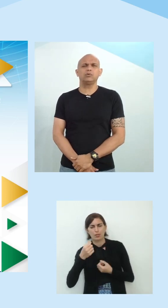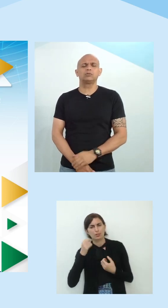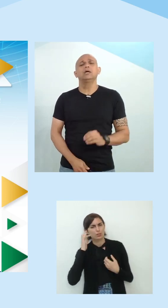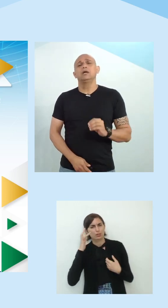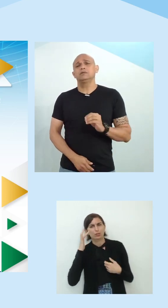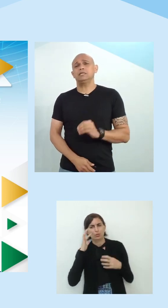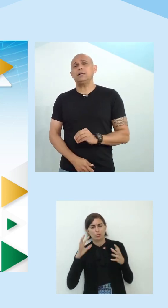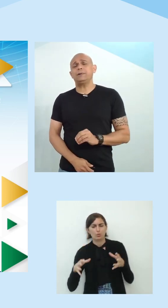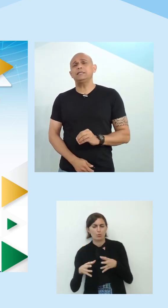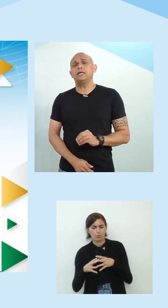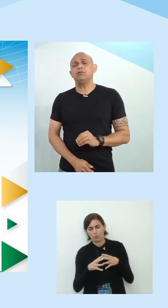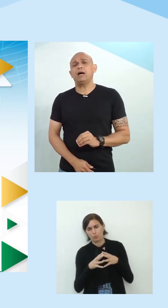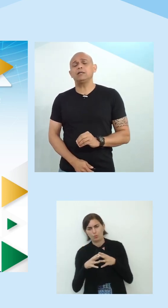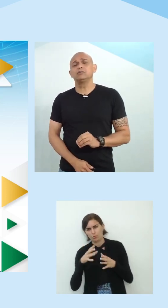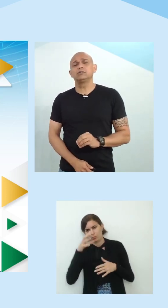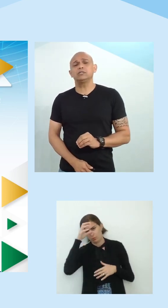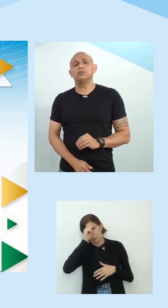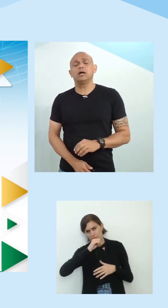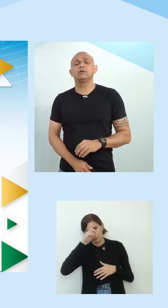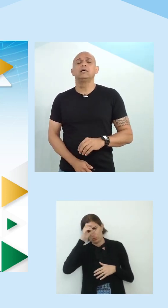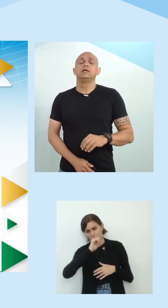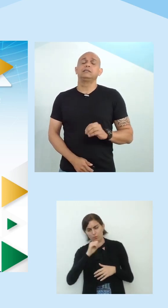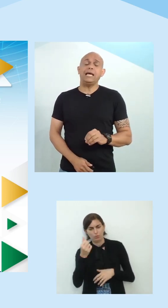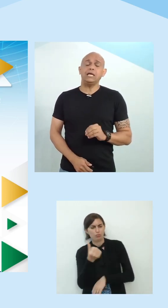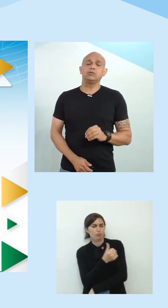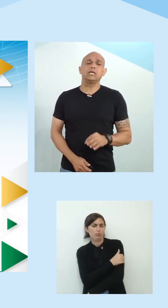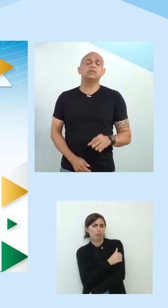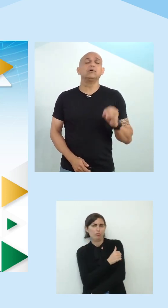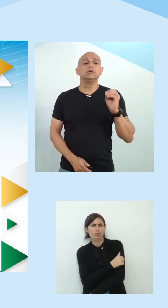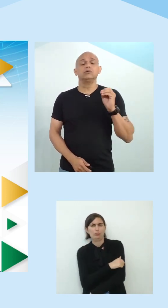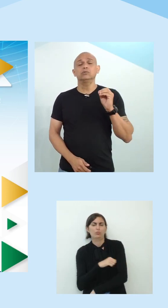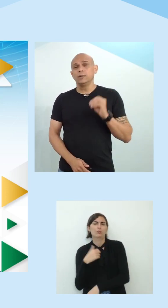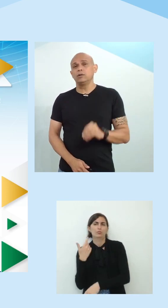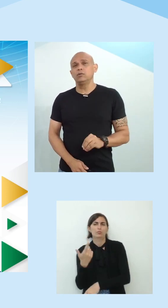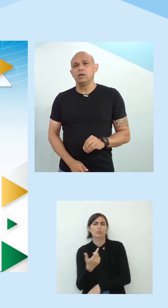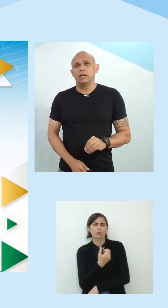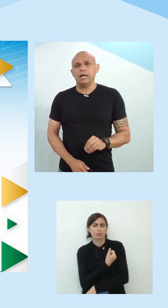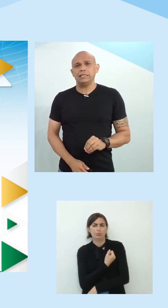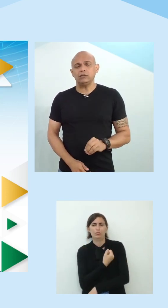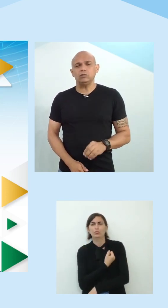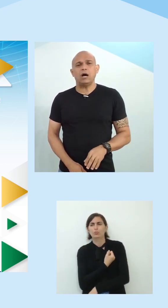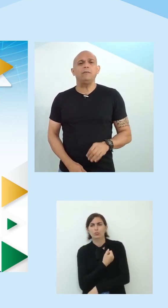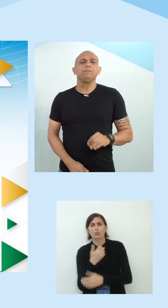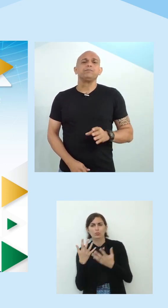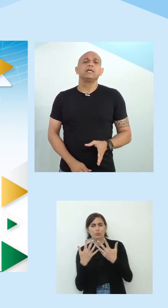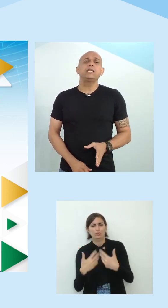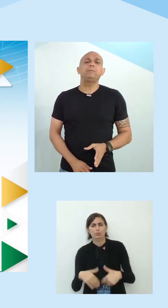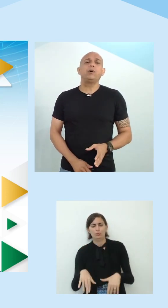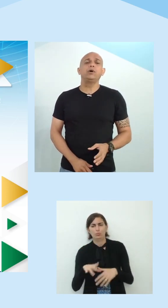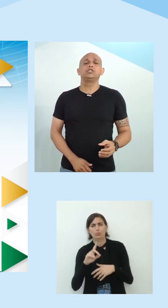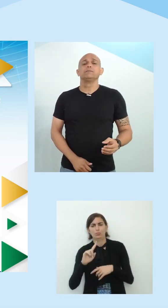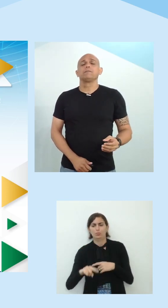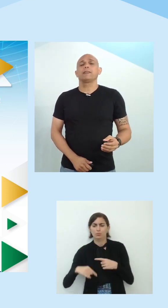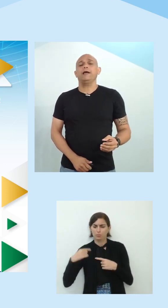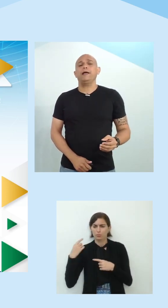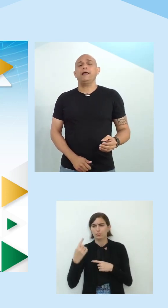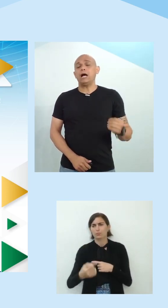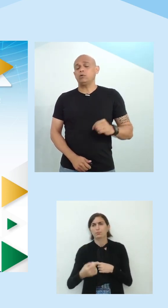de conjuntos? Vocês aprenderam lá no 6º ano, desde o 6º ano, o número natural.